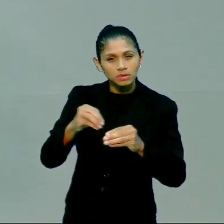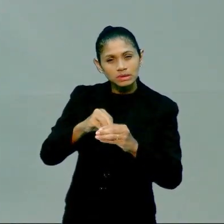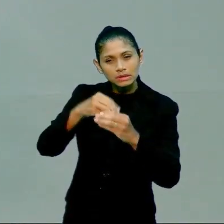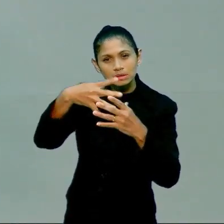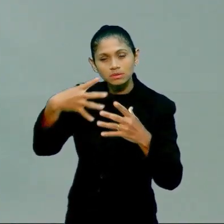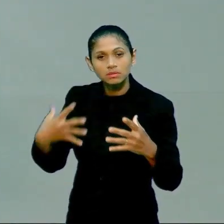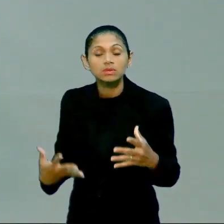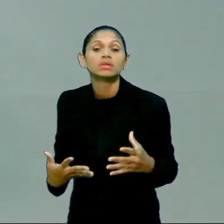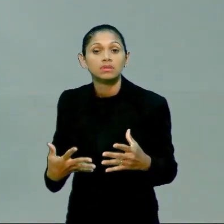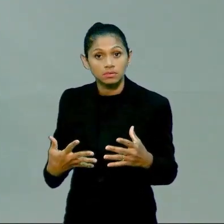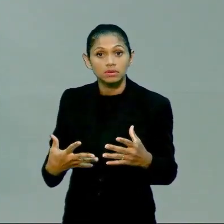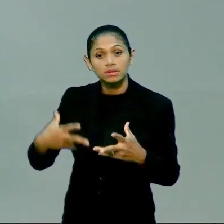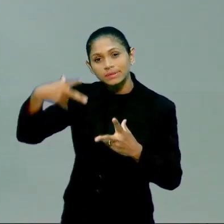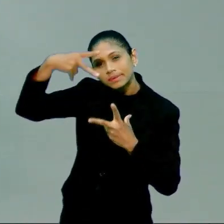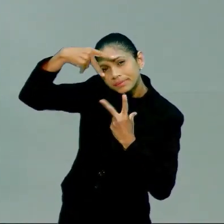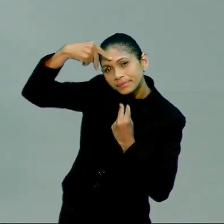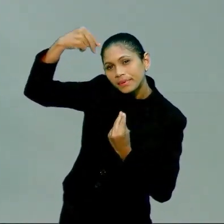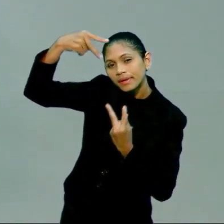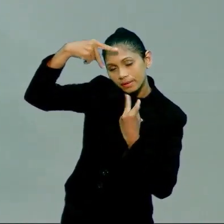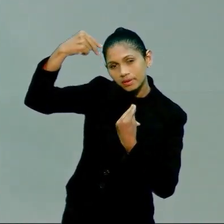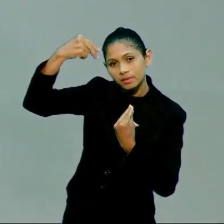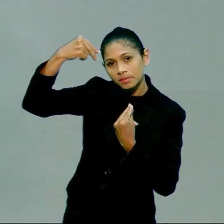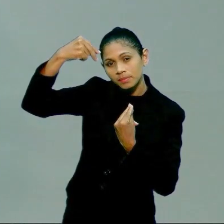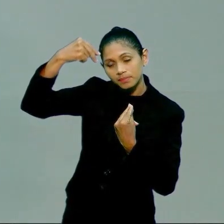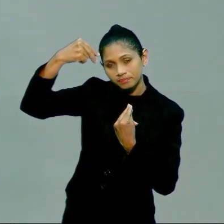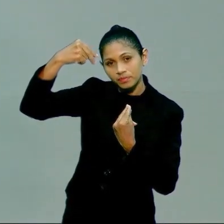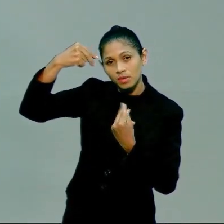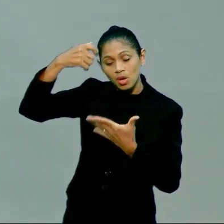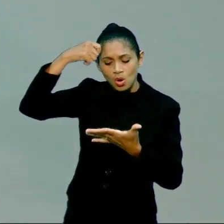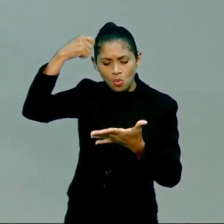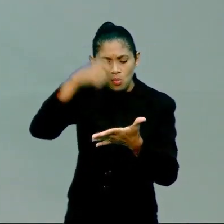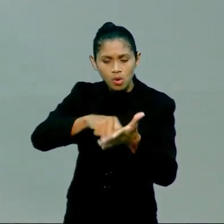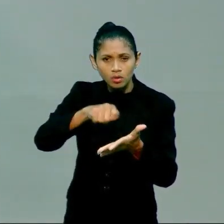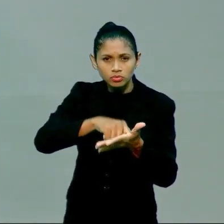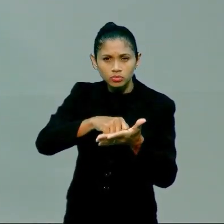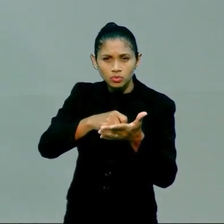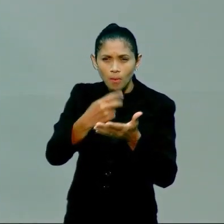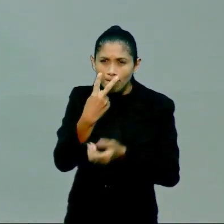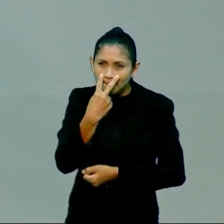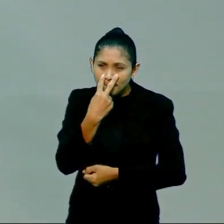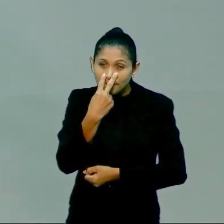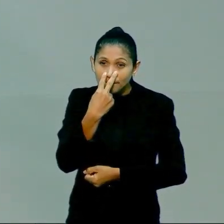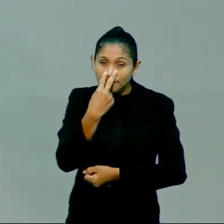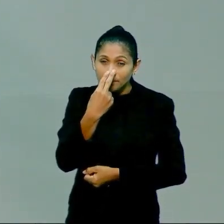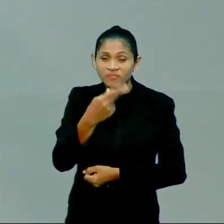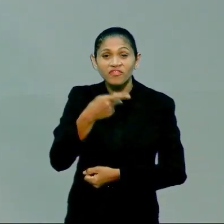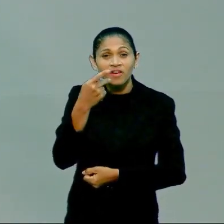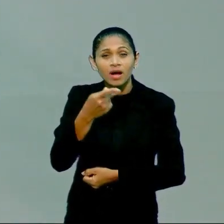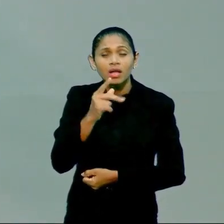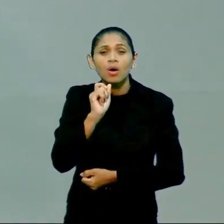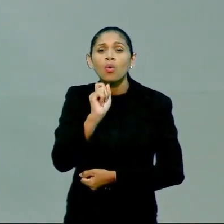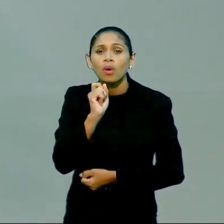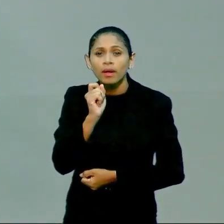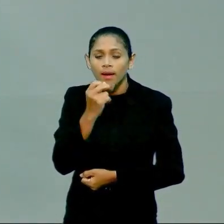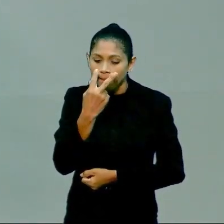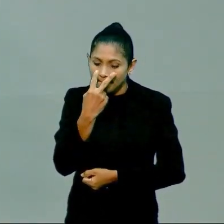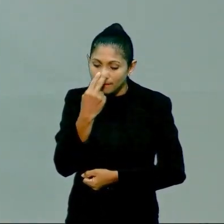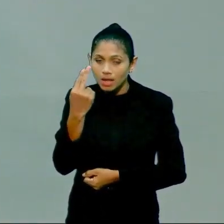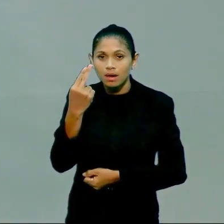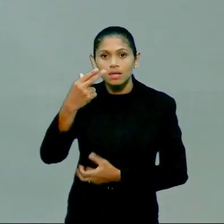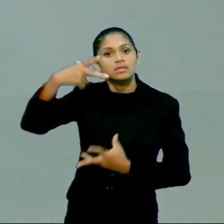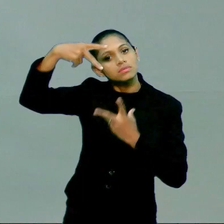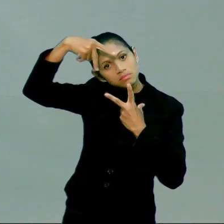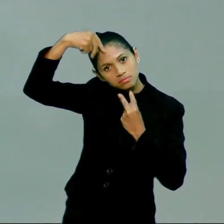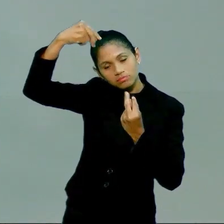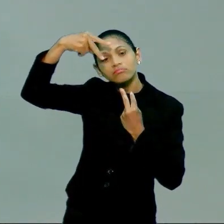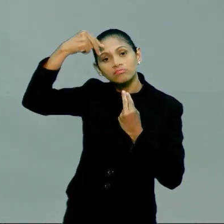coloca como se ele fosse a cabra. O que é perigoso para um nesse tipo de questão? Como eu já falei